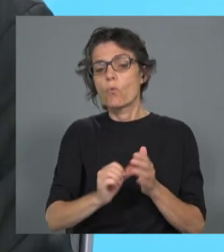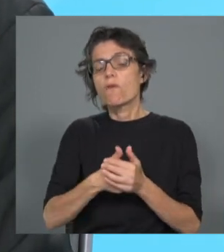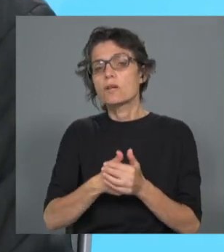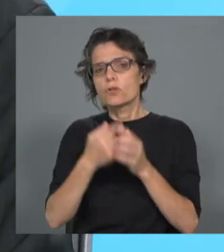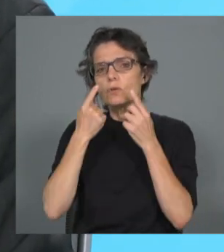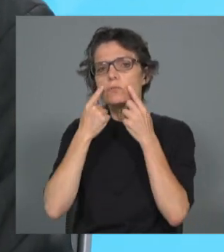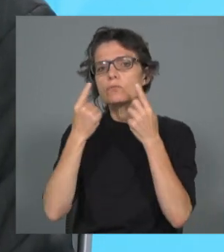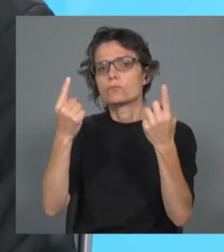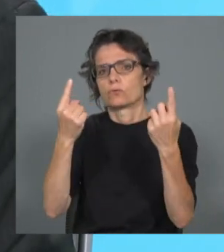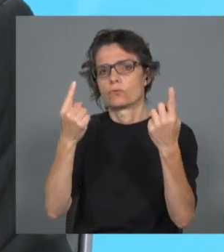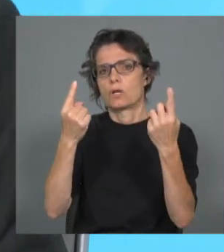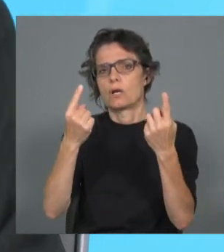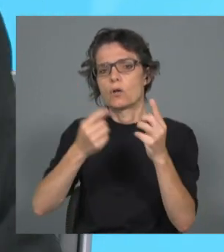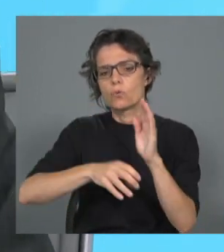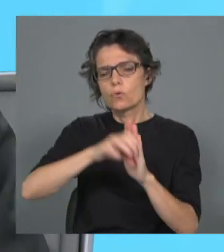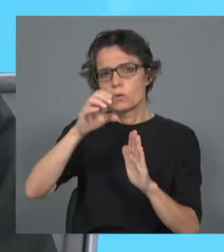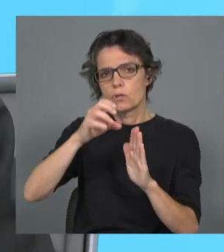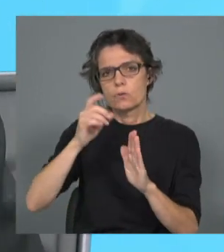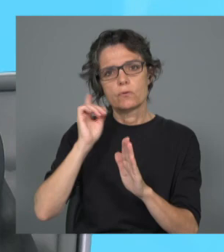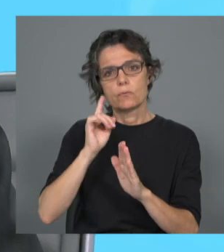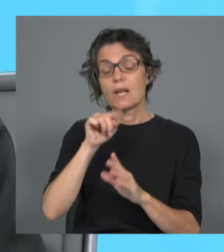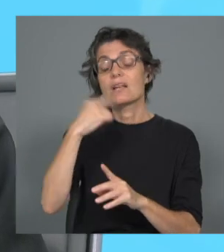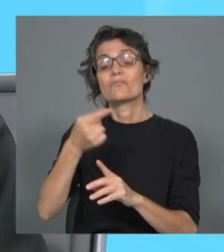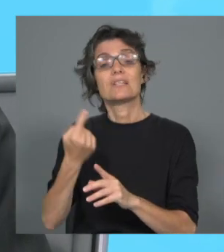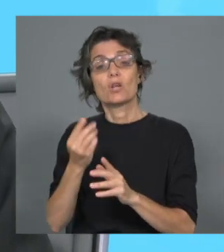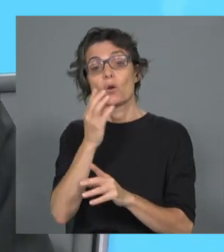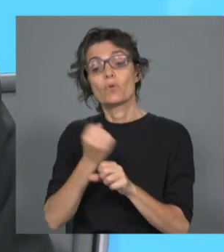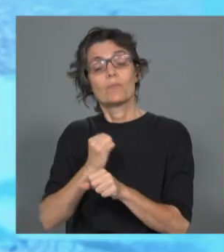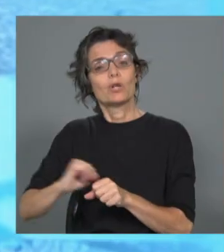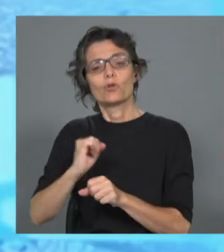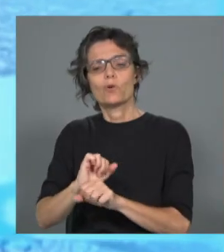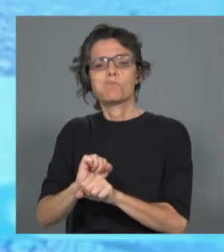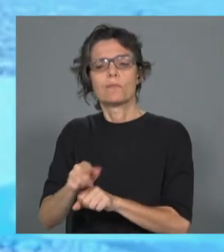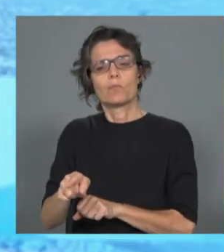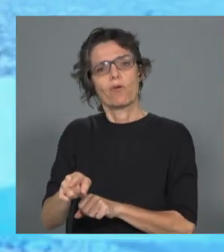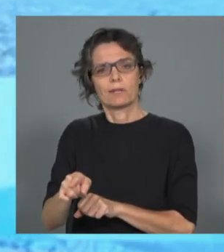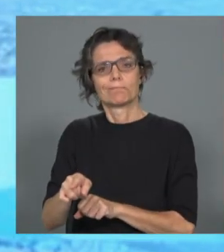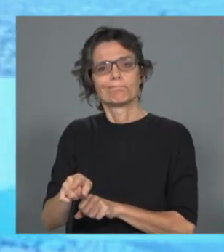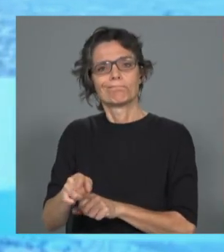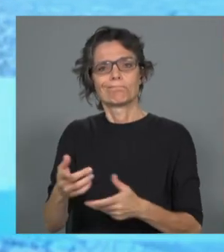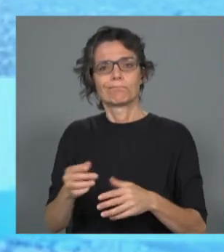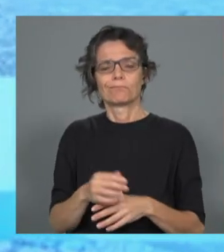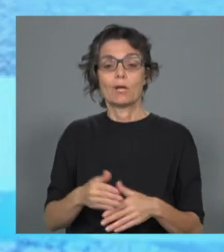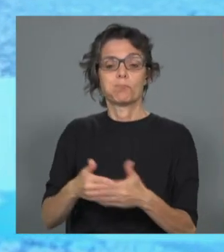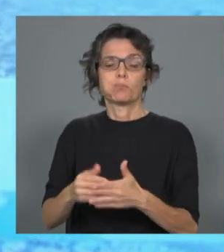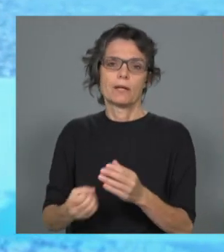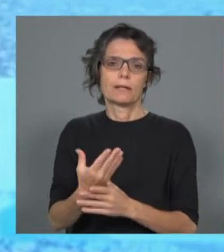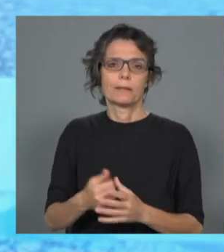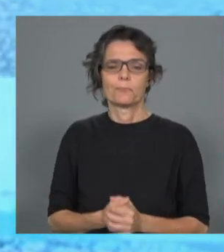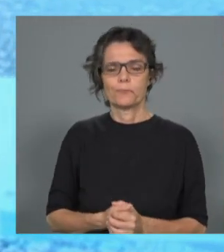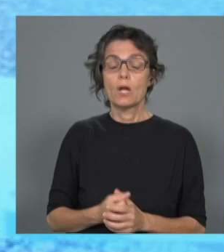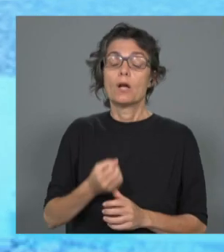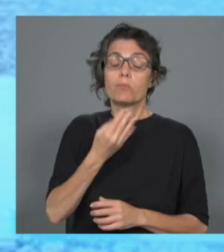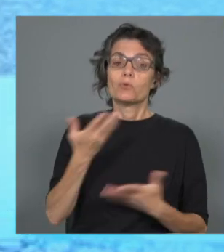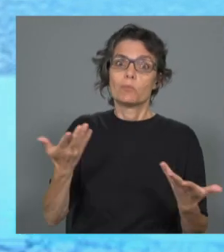seja credível. E muitas vezes nós bloqueamos isso. Muito bem, vamos continuar a acompanhar com todo o interesse este processo que esperemos que